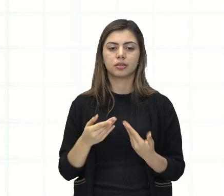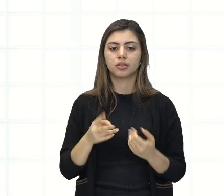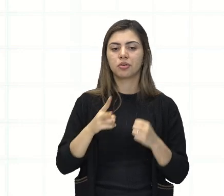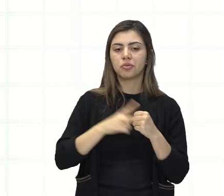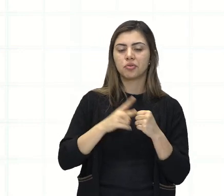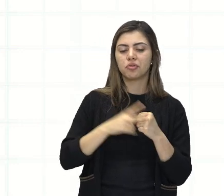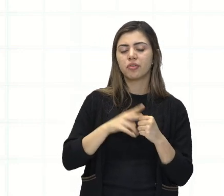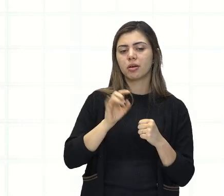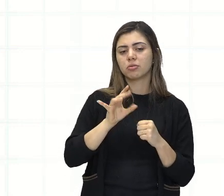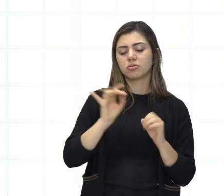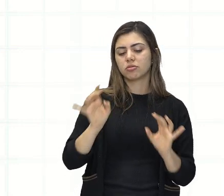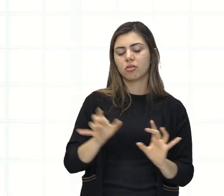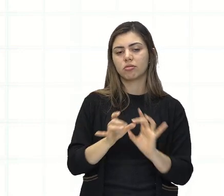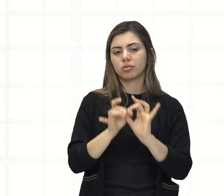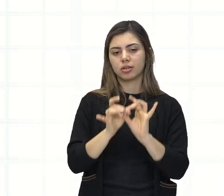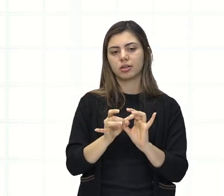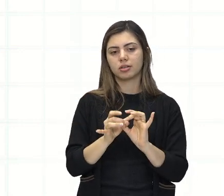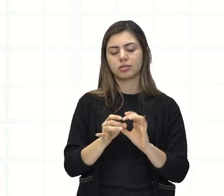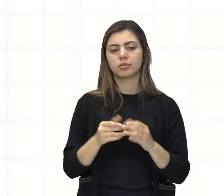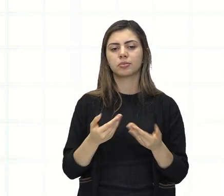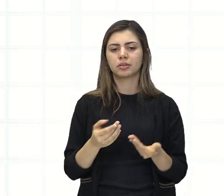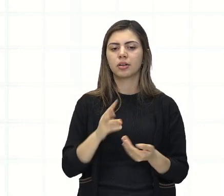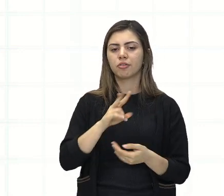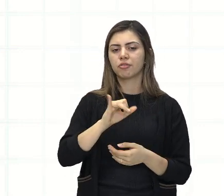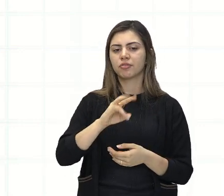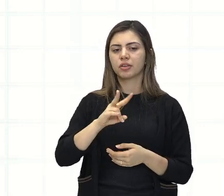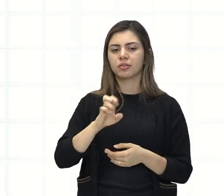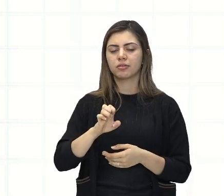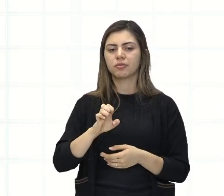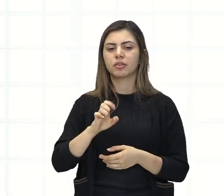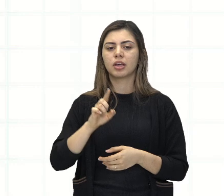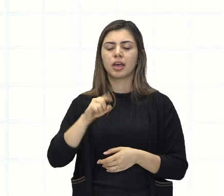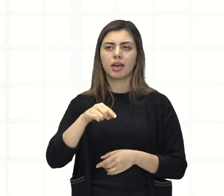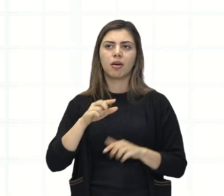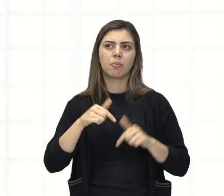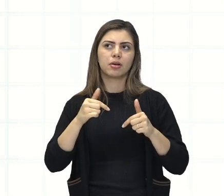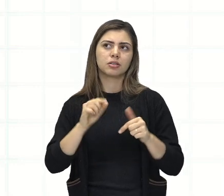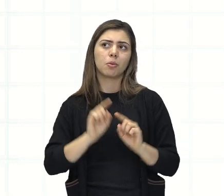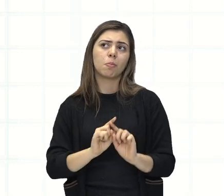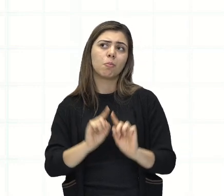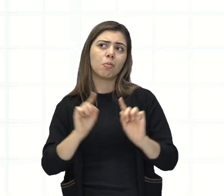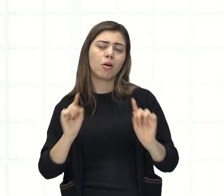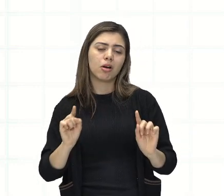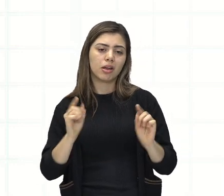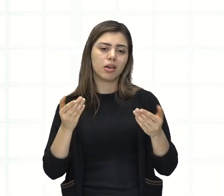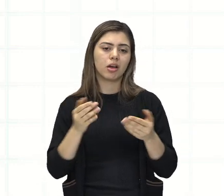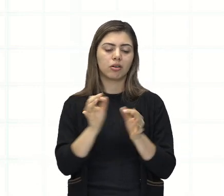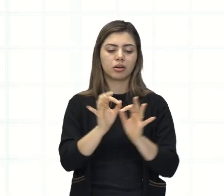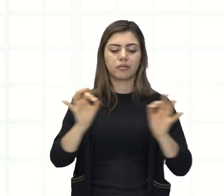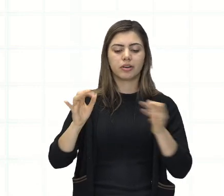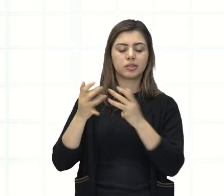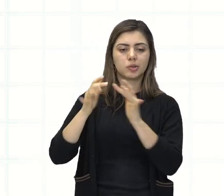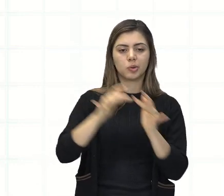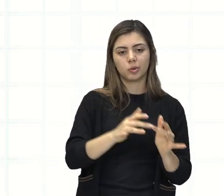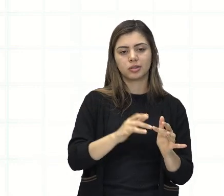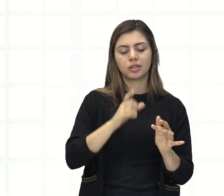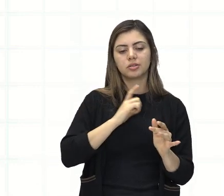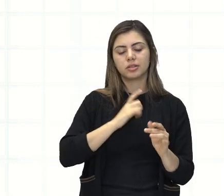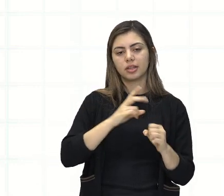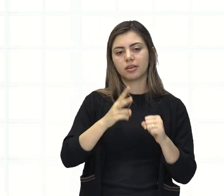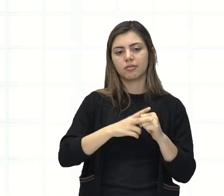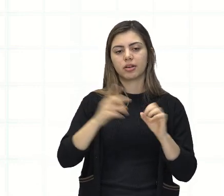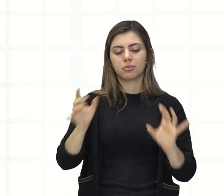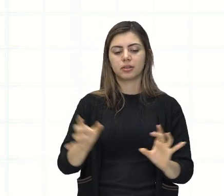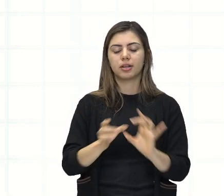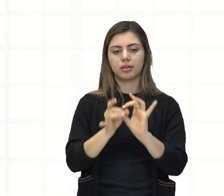está ligando aqui, ó. Apesar de ele ter denotativamente uma ação, mas nesse sentido, ele está ligando a